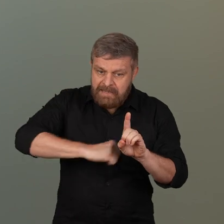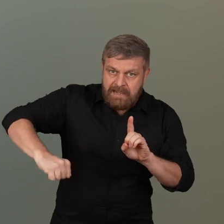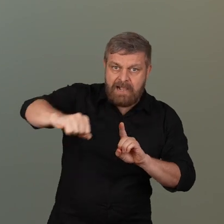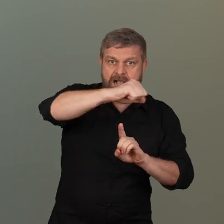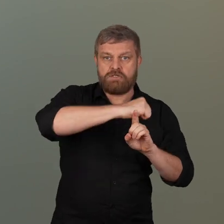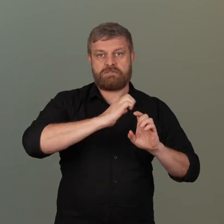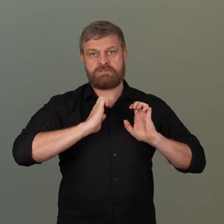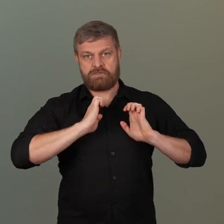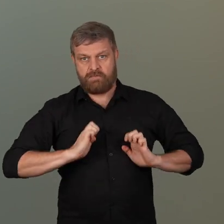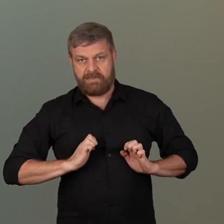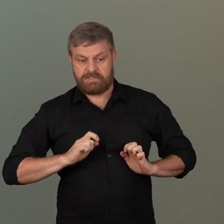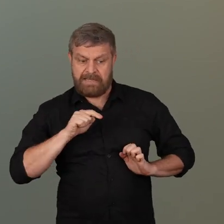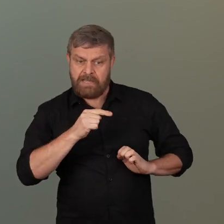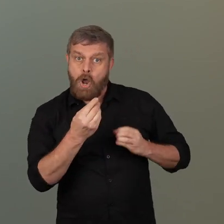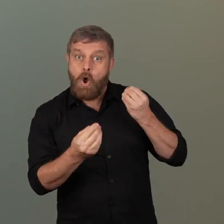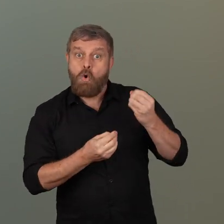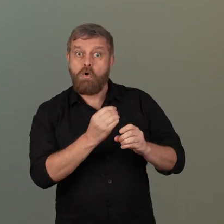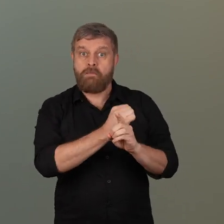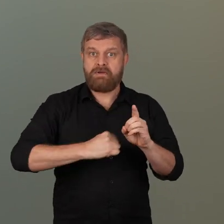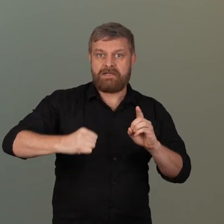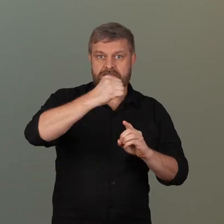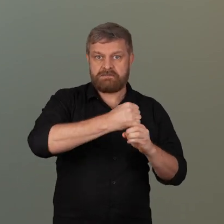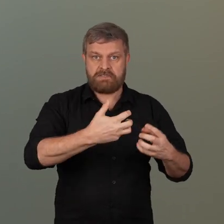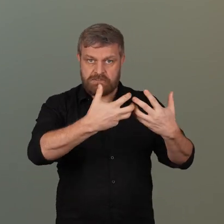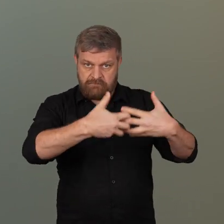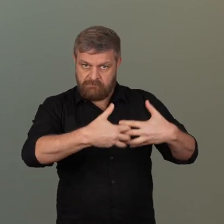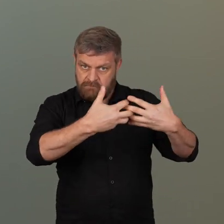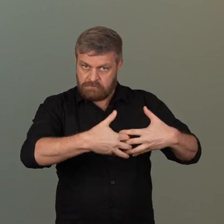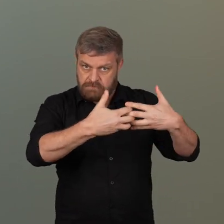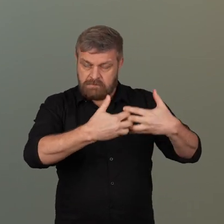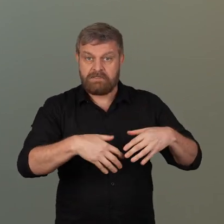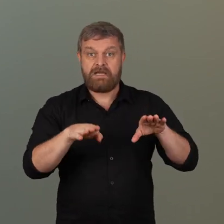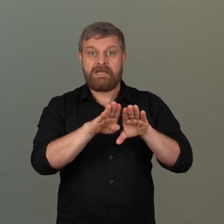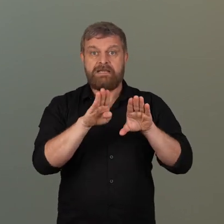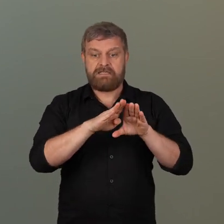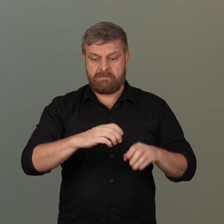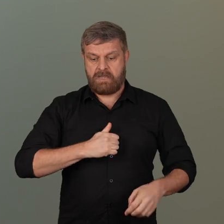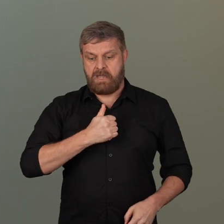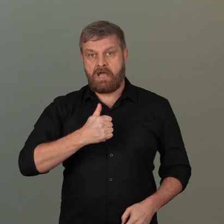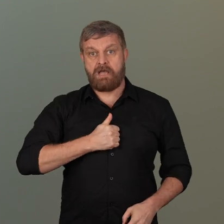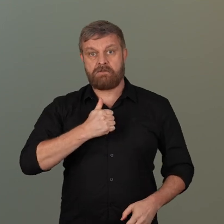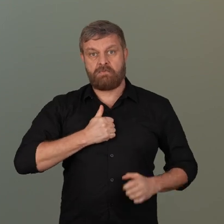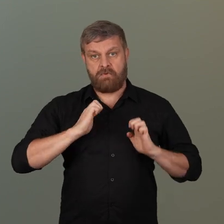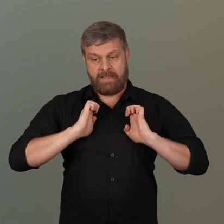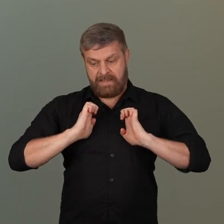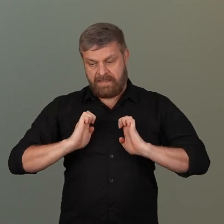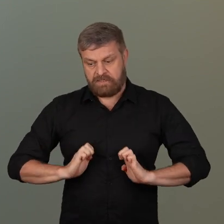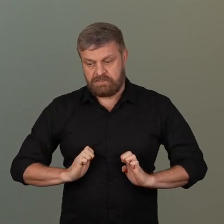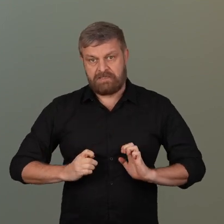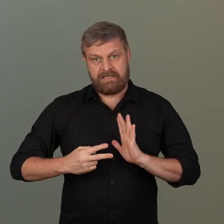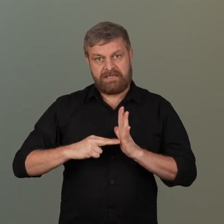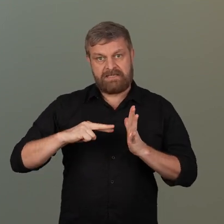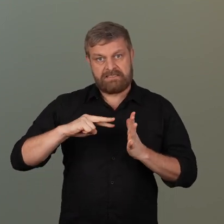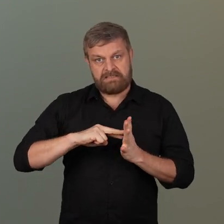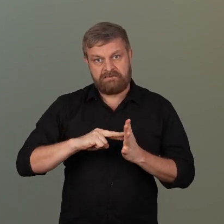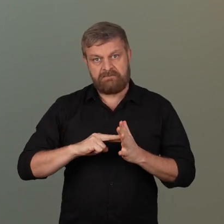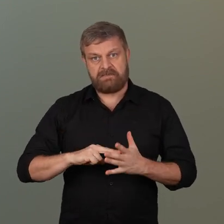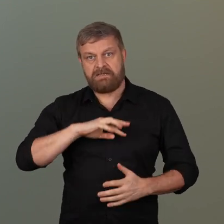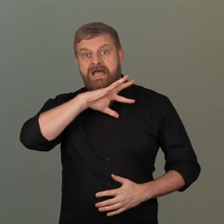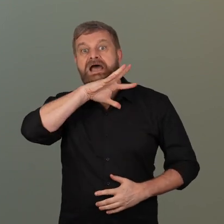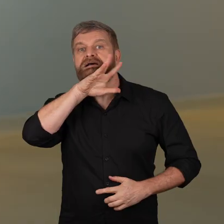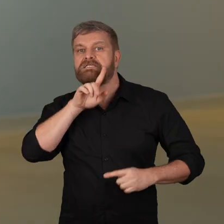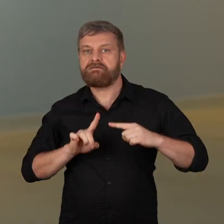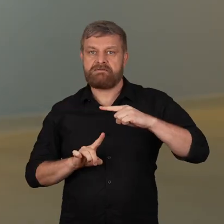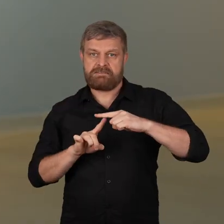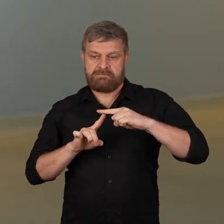que é a ética da sociedade, da comunidade, e a antropoética, que é a ética da espécie